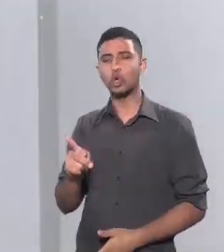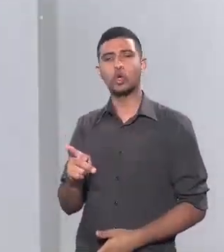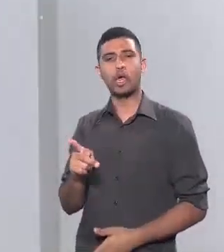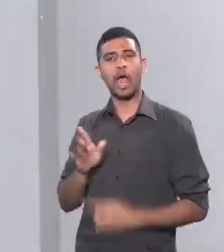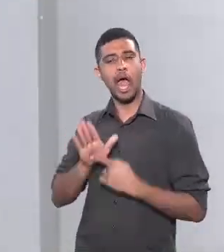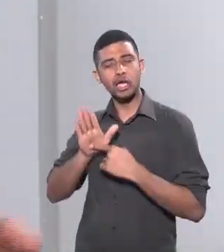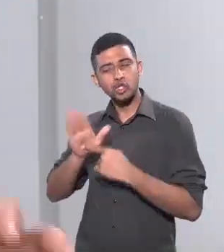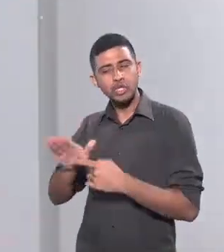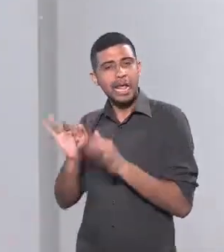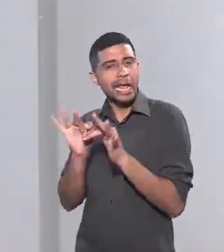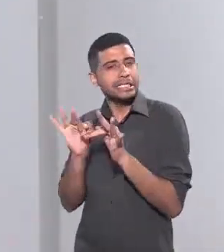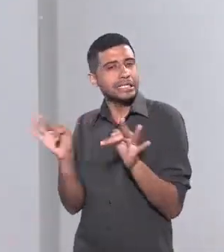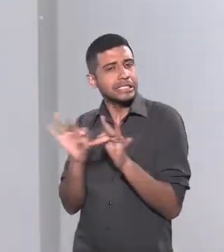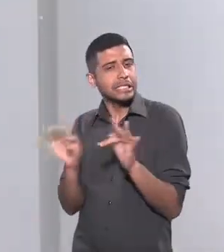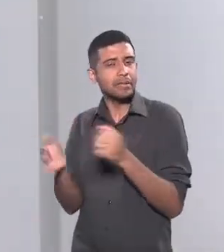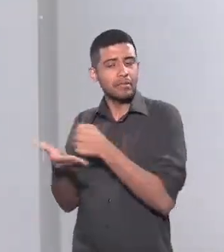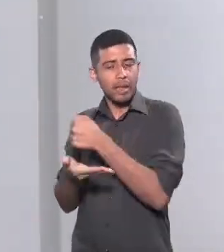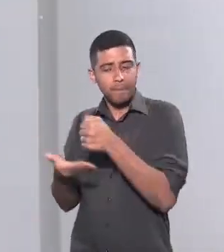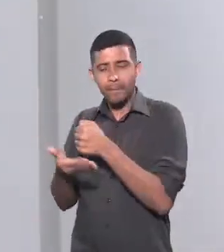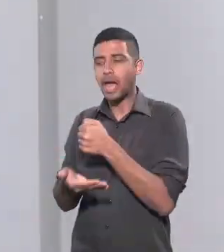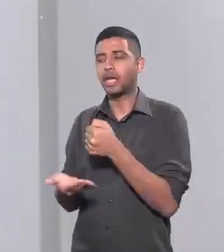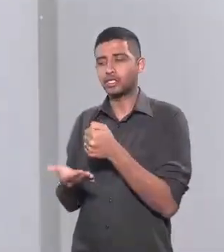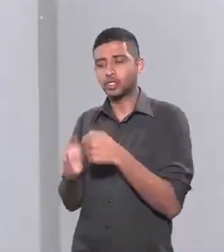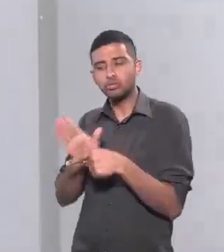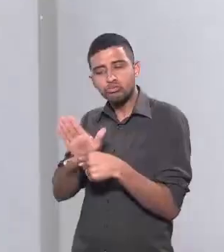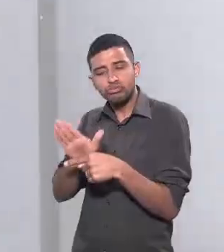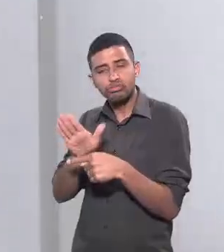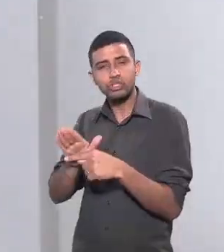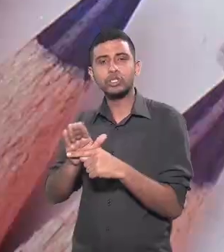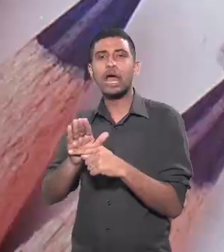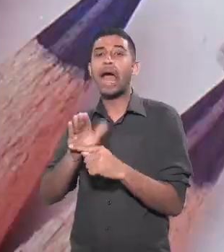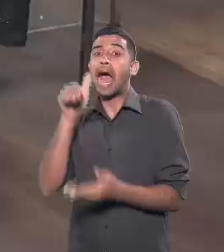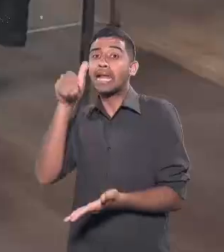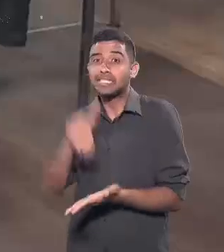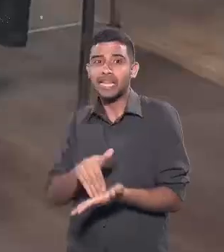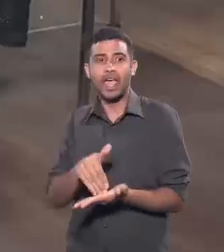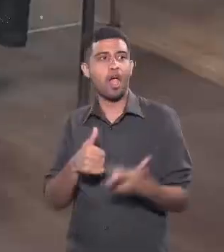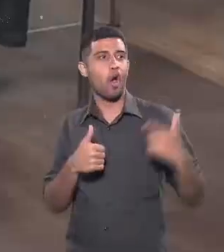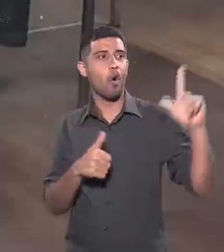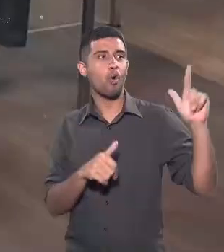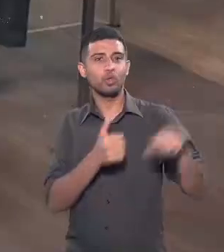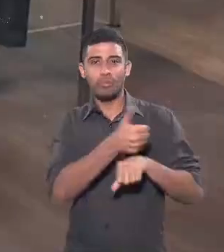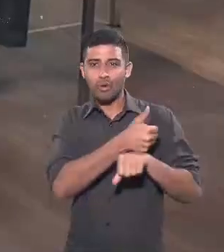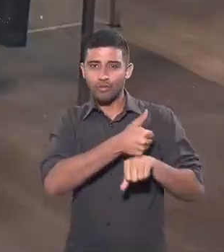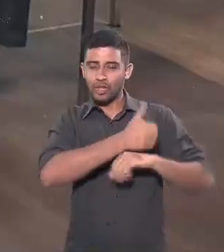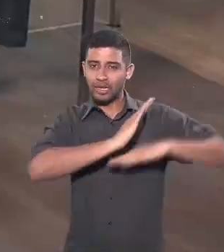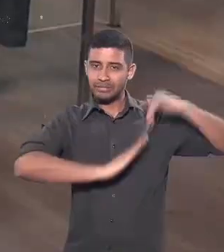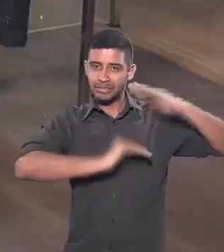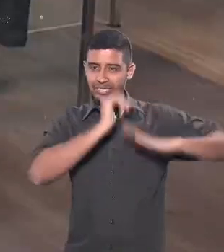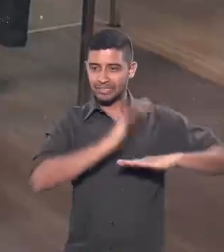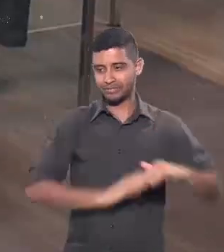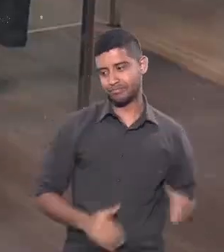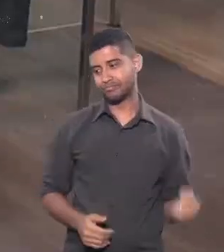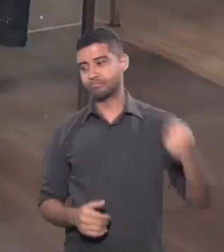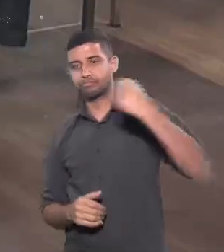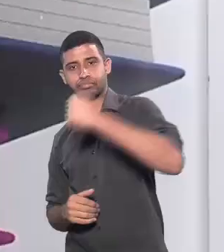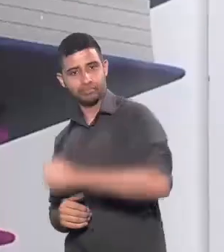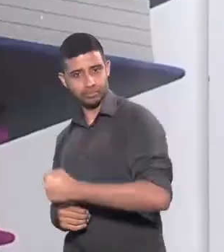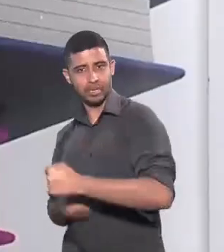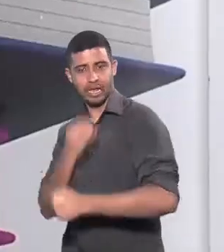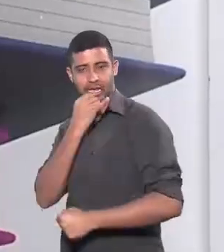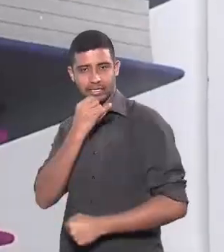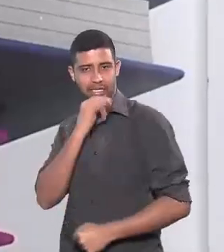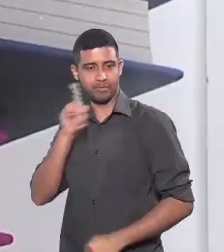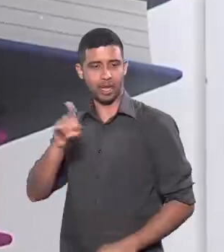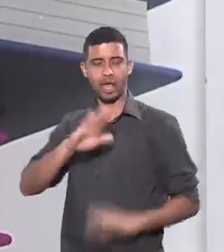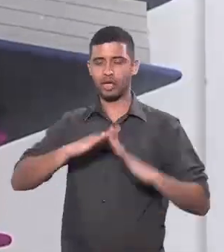urgência, de emergência, seja possível tratar daquele caso concreto. O importante é que quando uma escola, né, seja público ou particular,